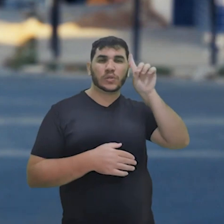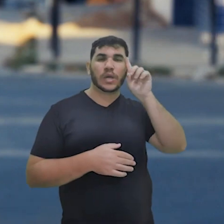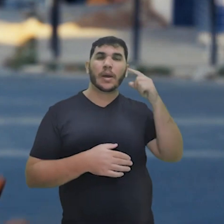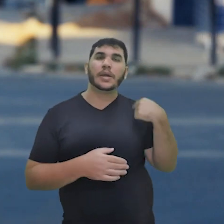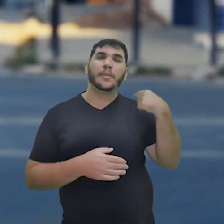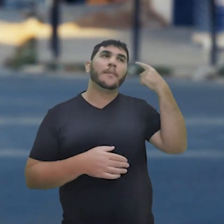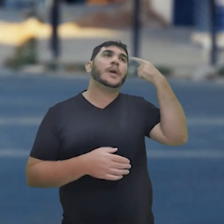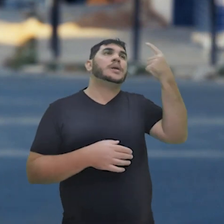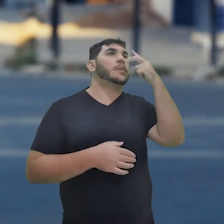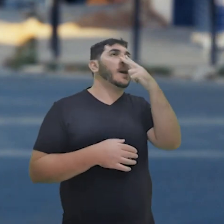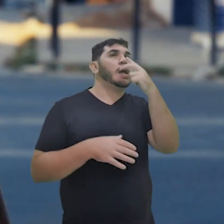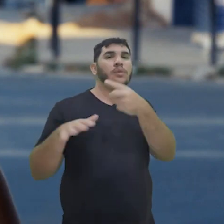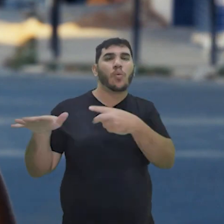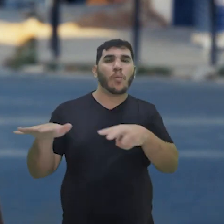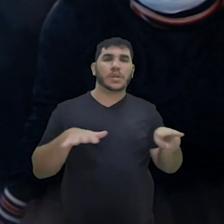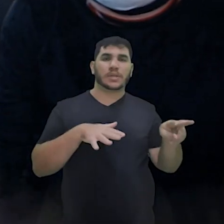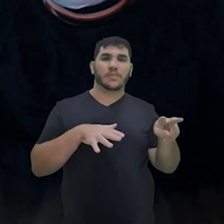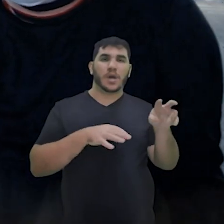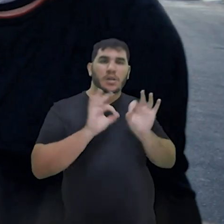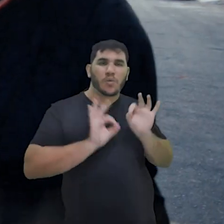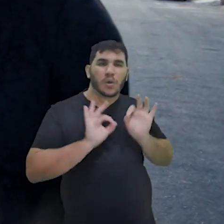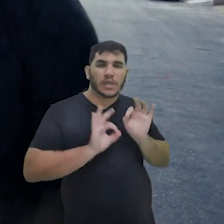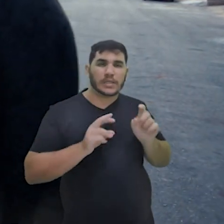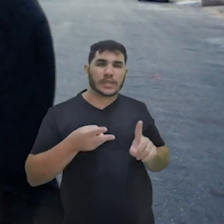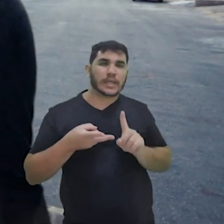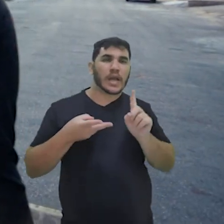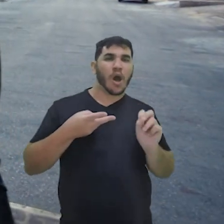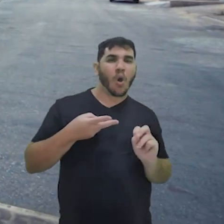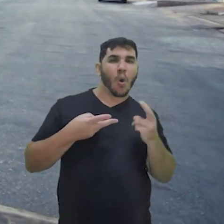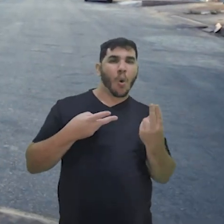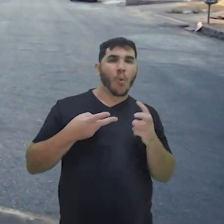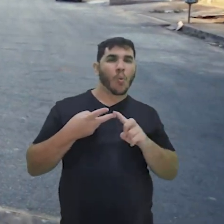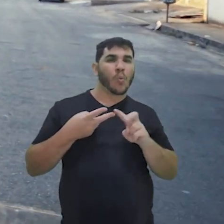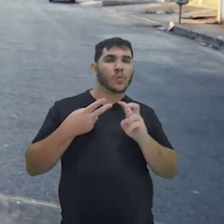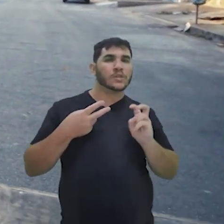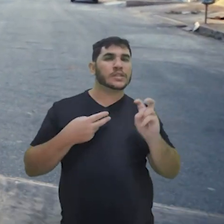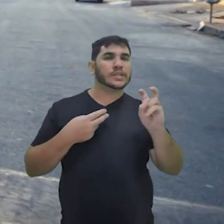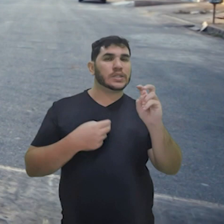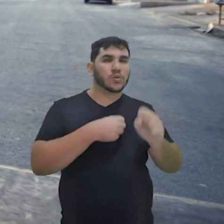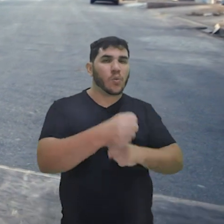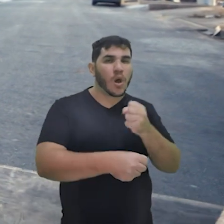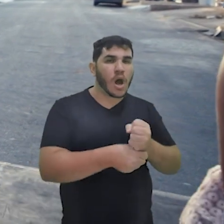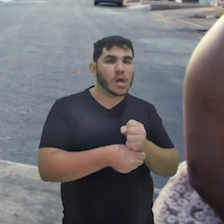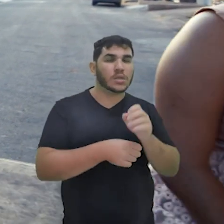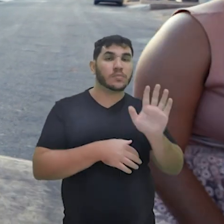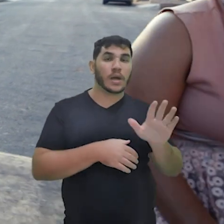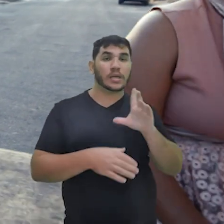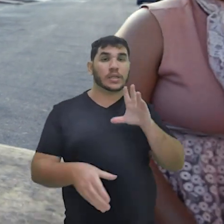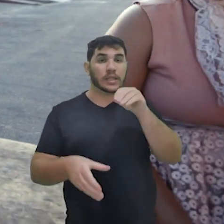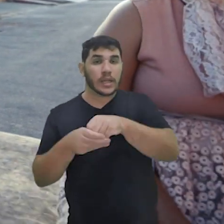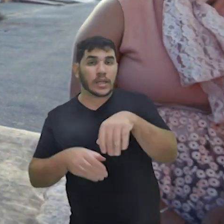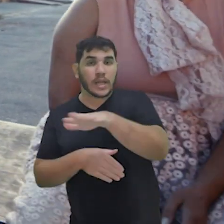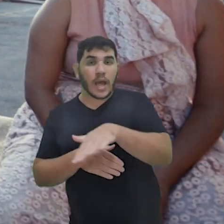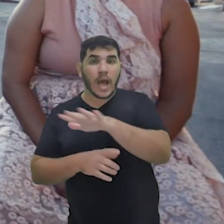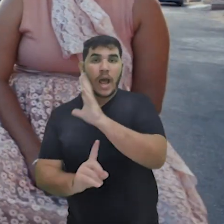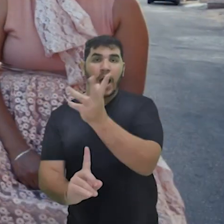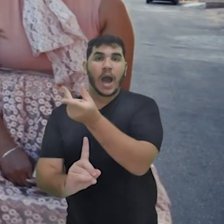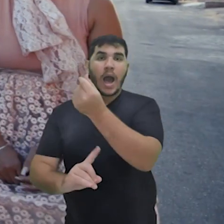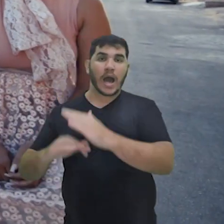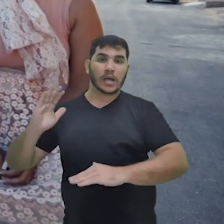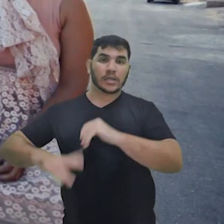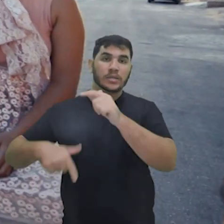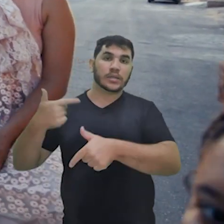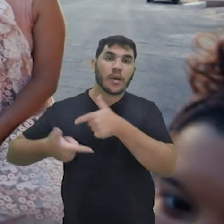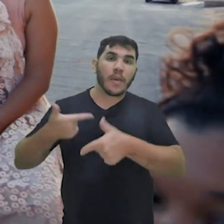programa para pensar daqui a uma semana, a gente se programa para pensar daqui a 5 anos. Estar nesse meio artístico, estar